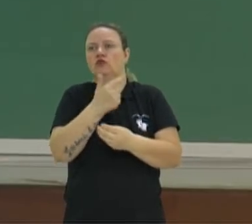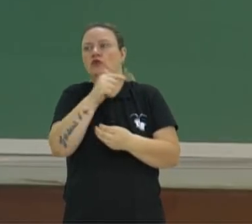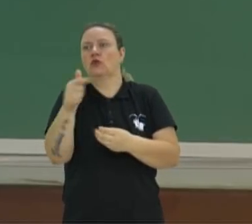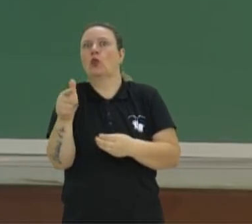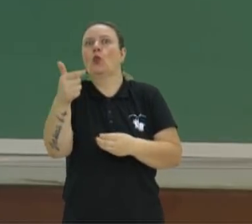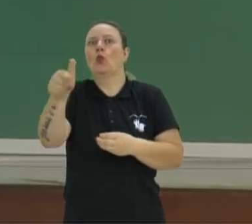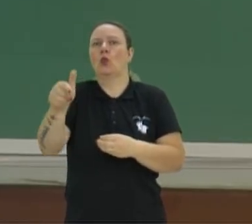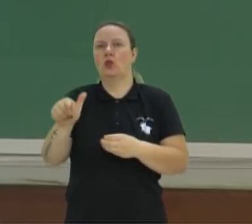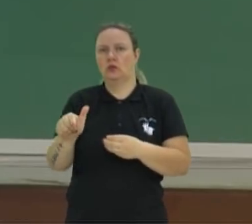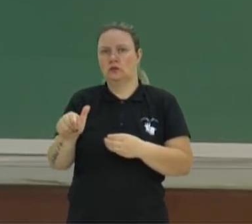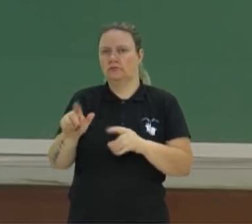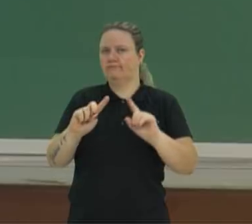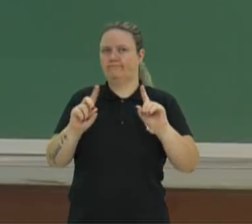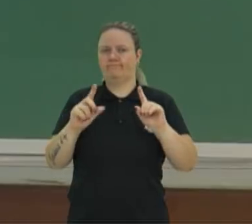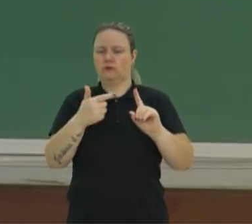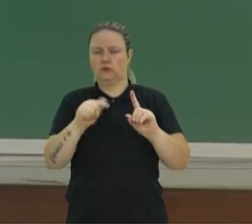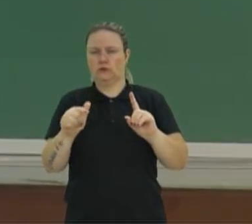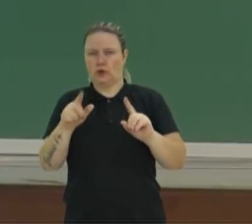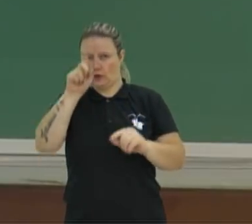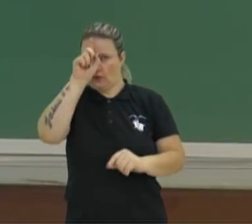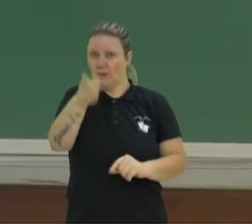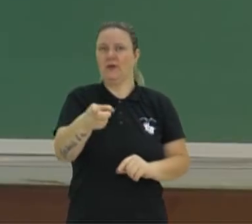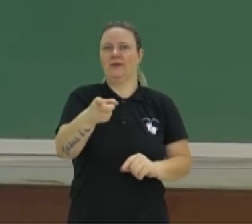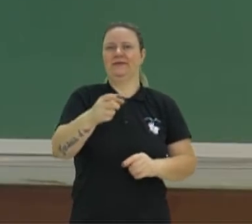uma orientação, um pedido. É o imperativo.